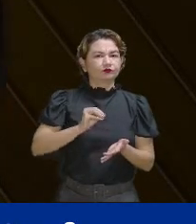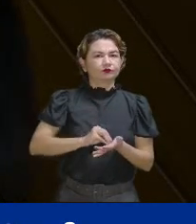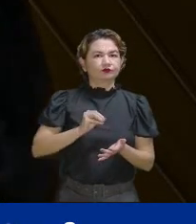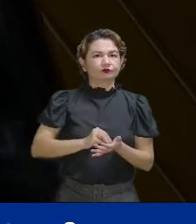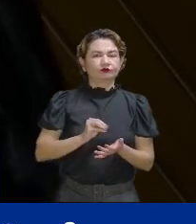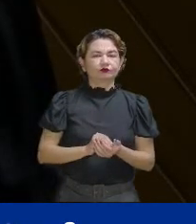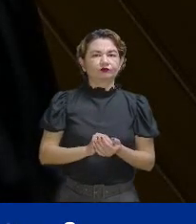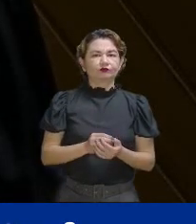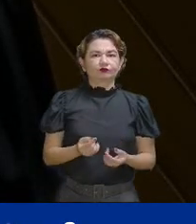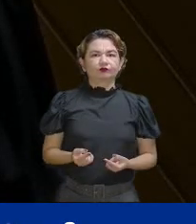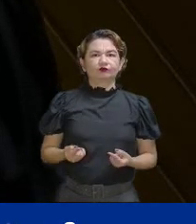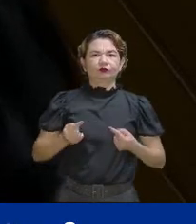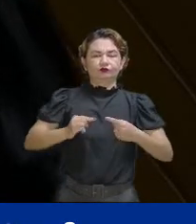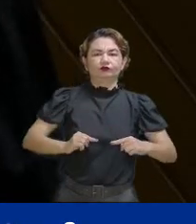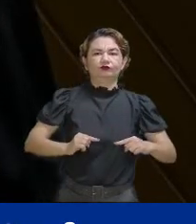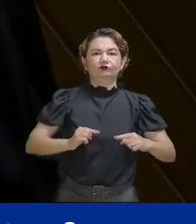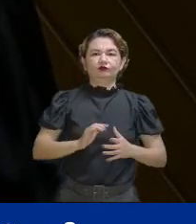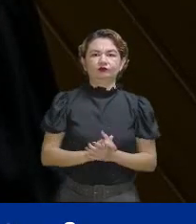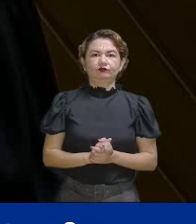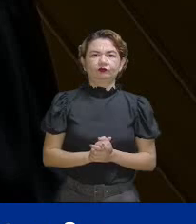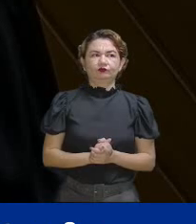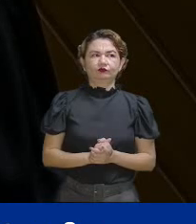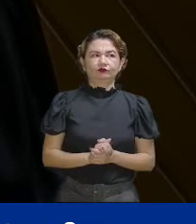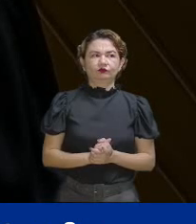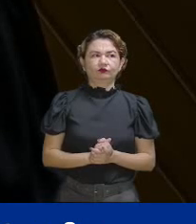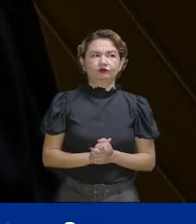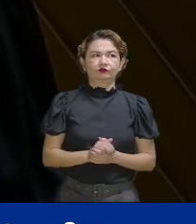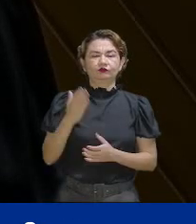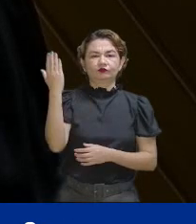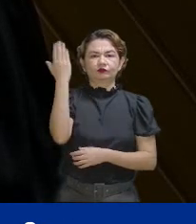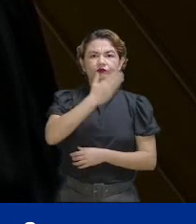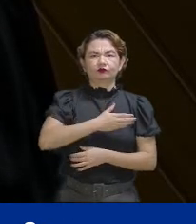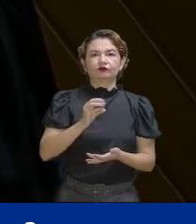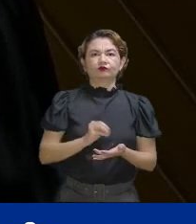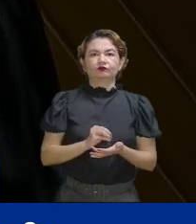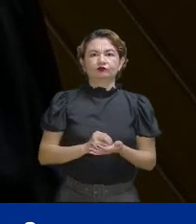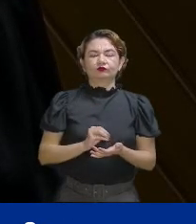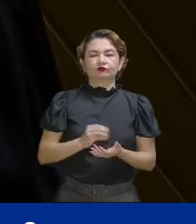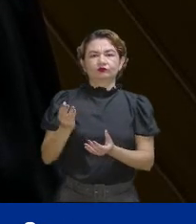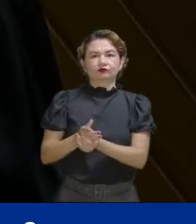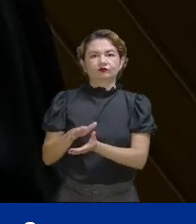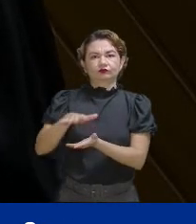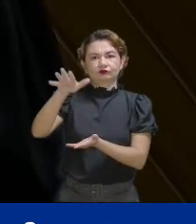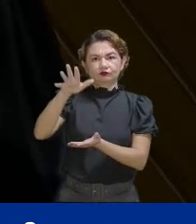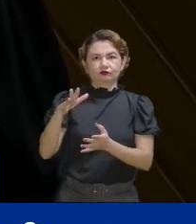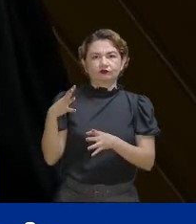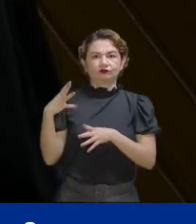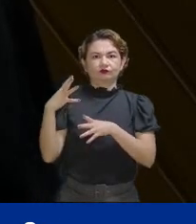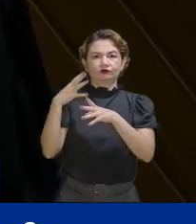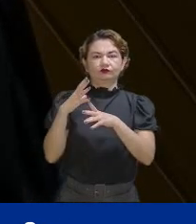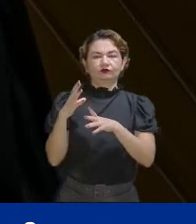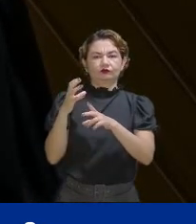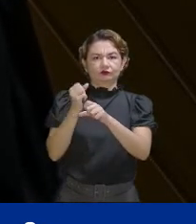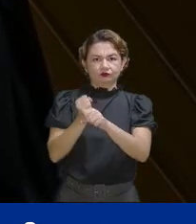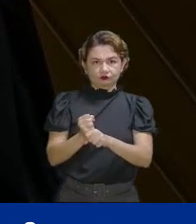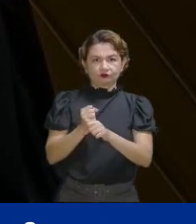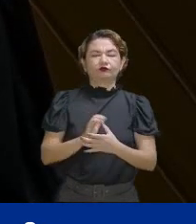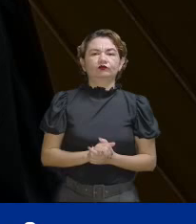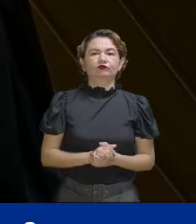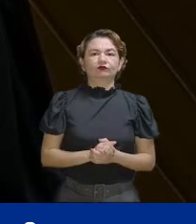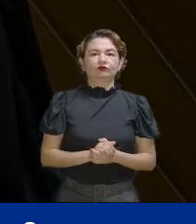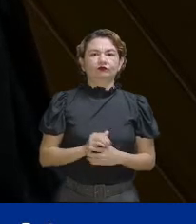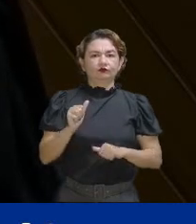pelo não enfrentamento de variados elementos de prova existentes nos autos, resumindo, a mudança